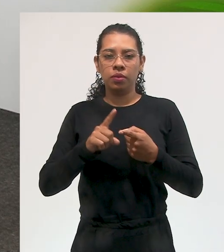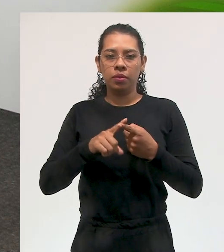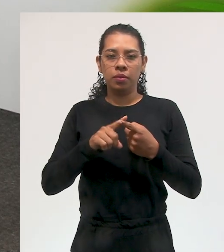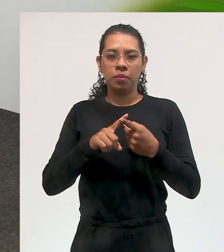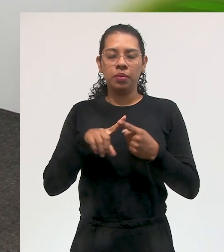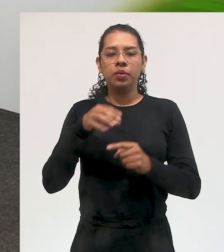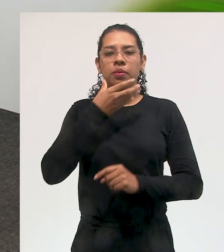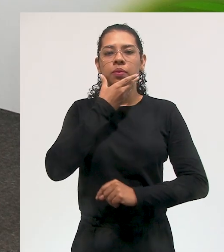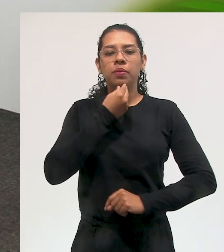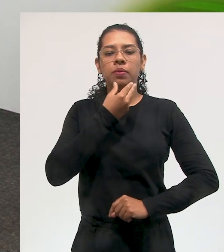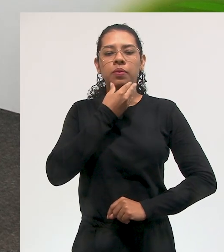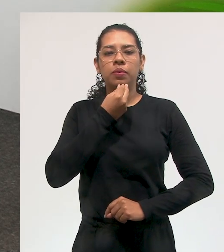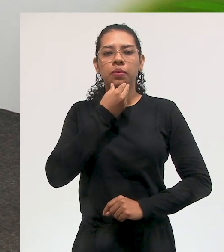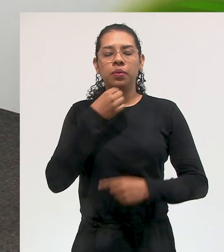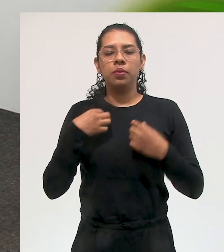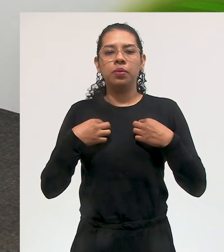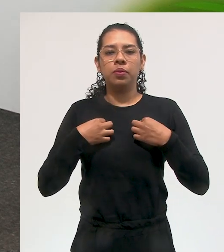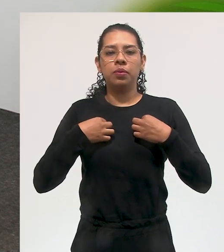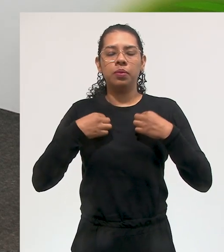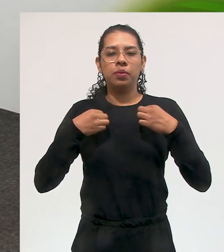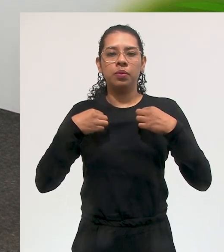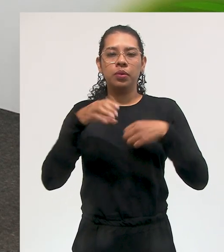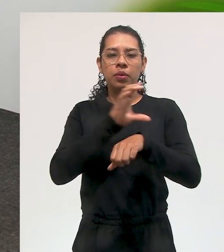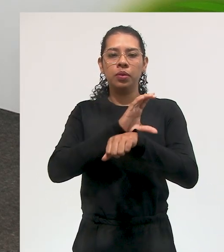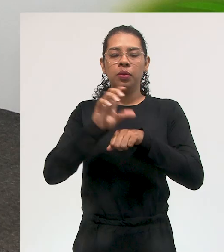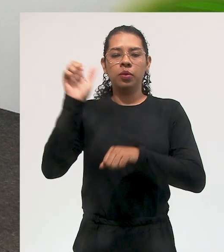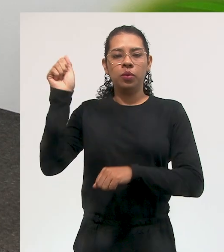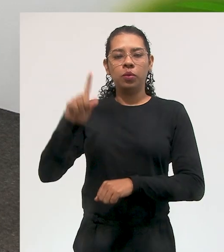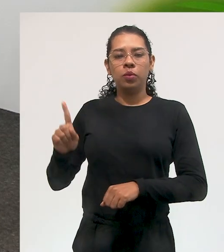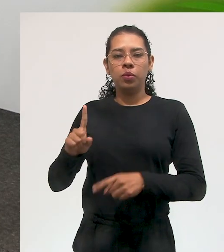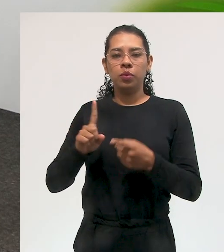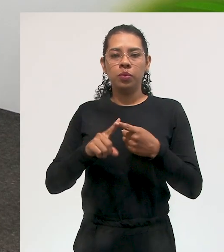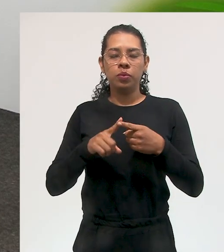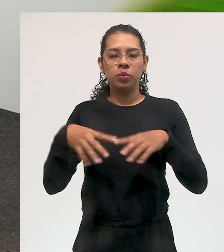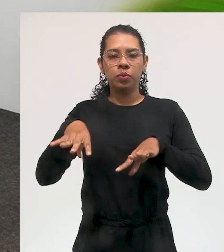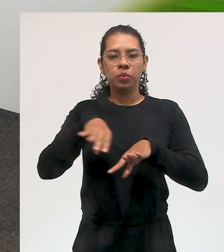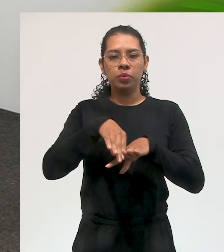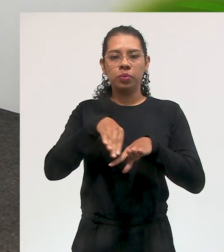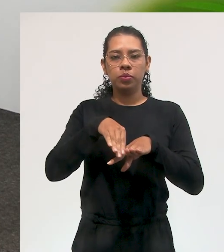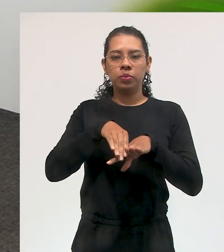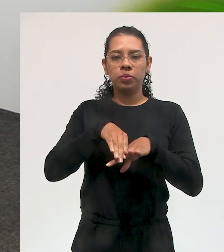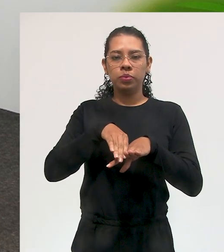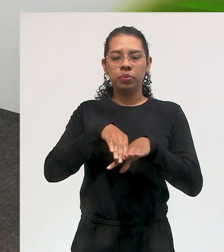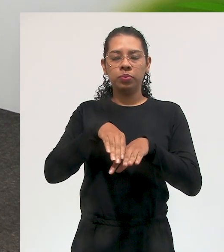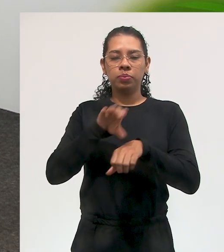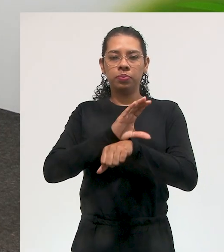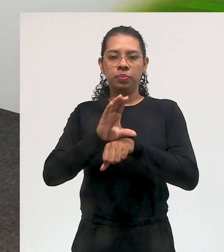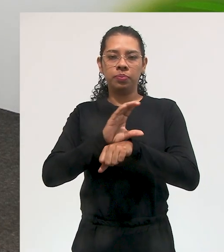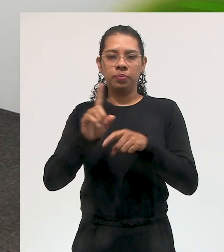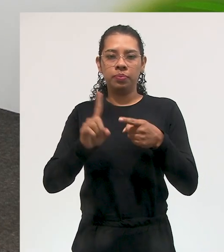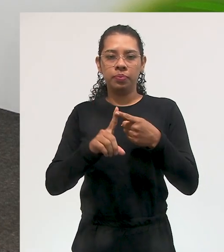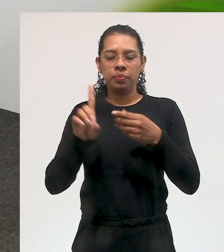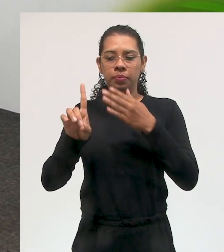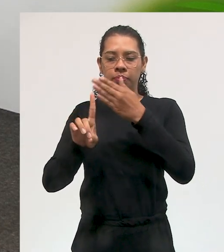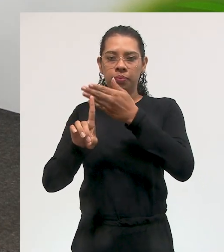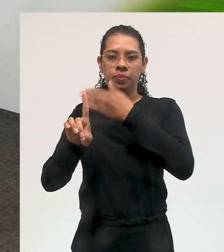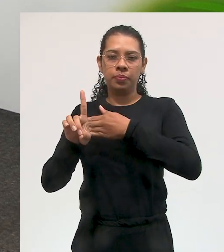terno cinza, uma blusa azul, uma calça cinza, ao fundo tem uma parede branca com alguns pontos